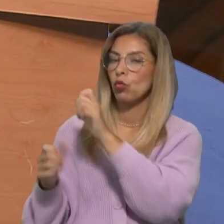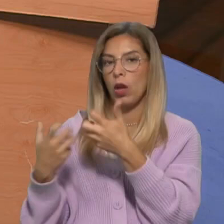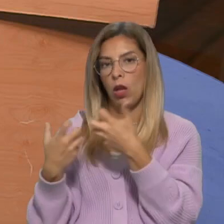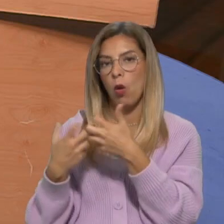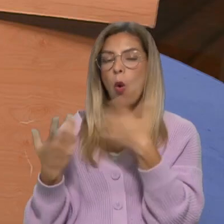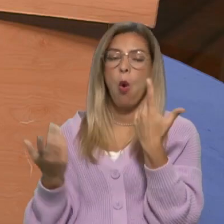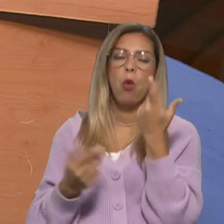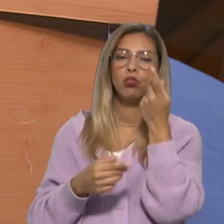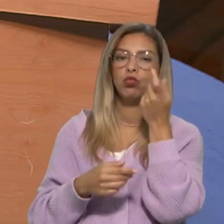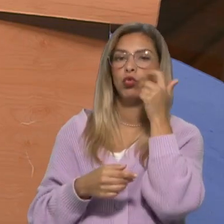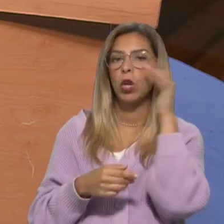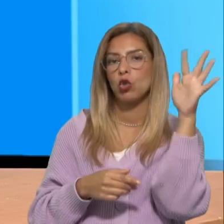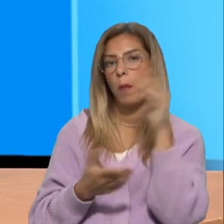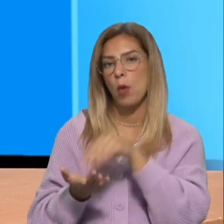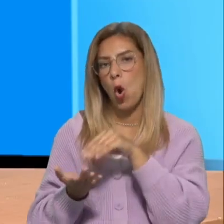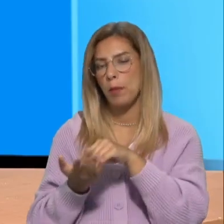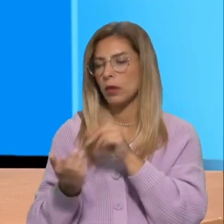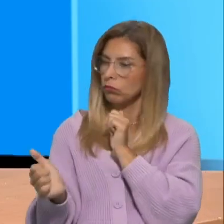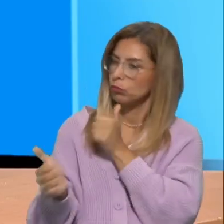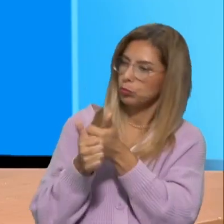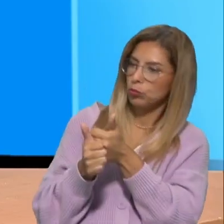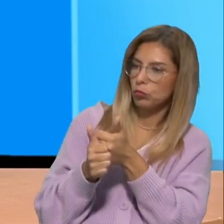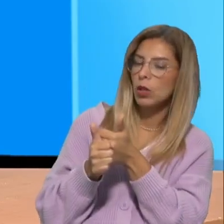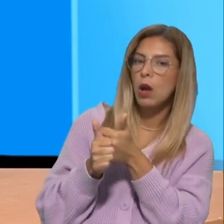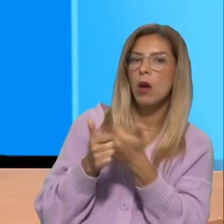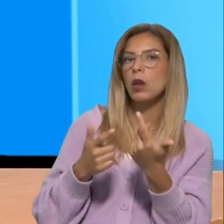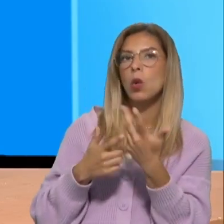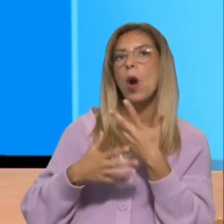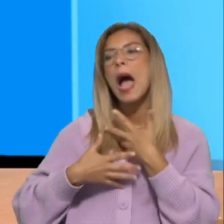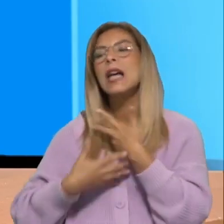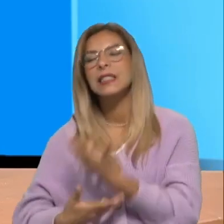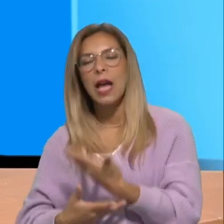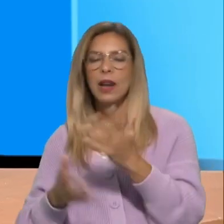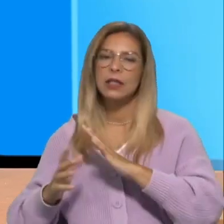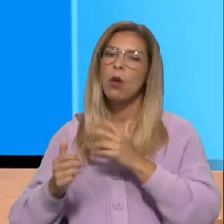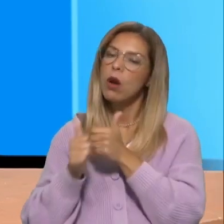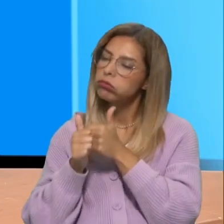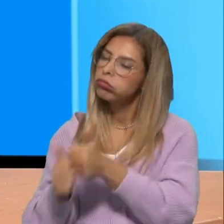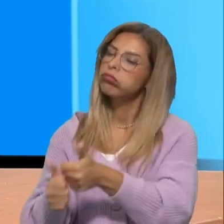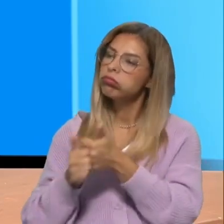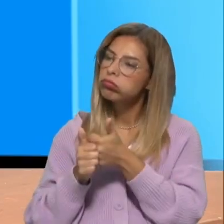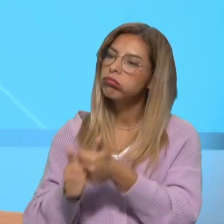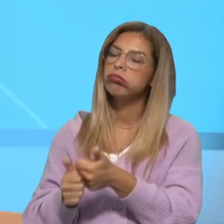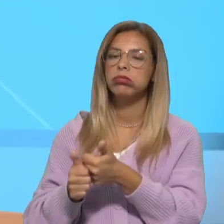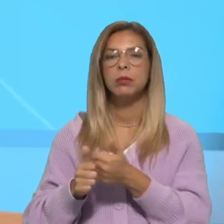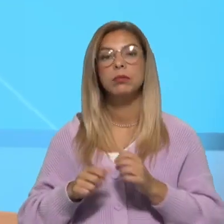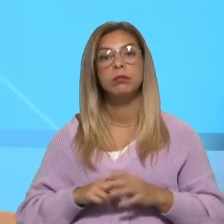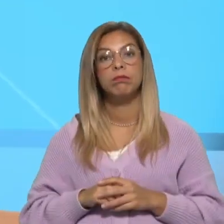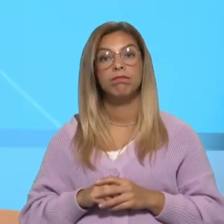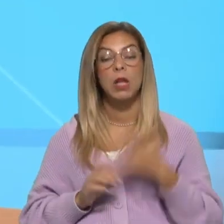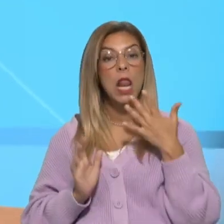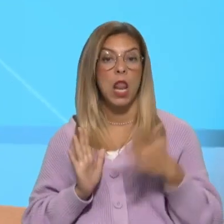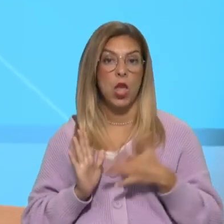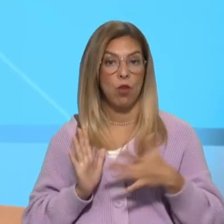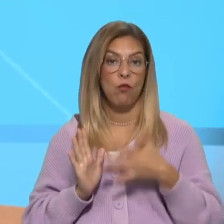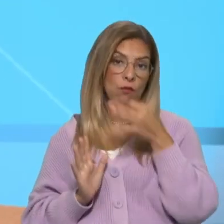pobre que está ao meu lado, tentando não me cansar. No fundo é isto, há uma fatiga, não é? E o livro fala precisamente desses momentos,